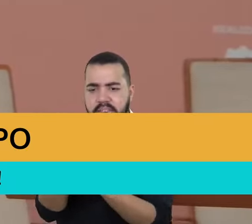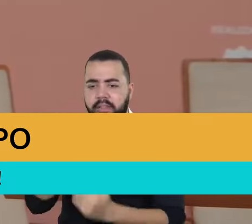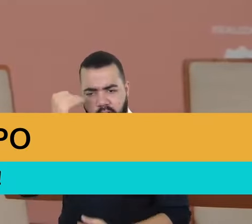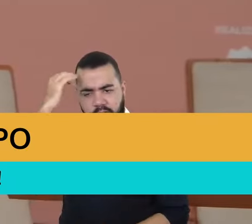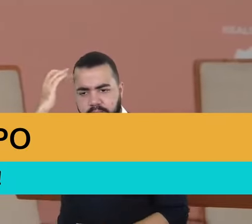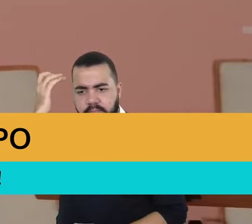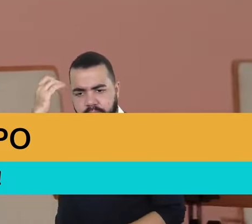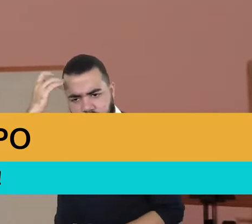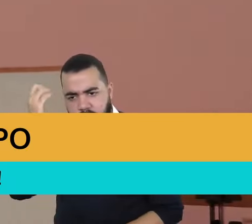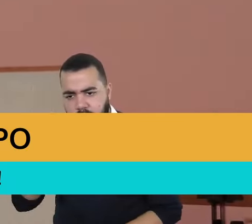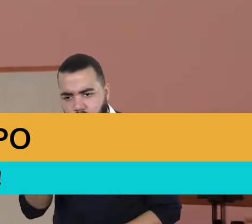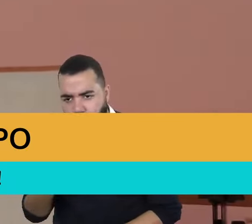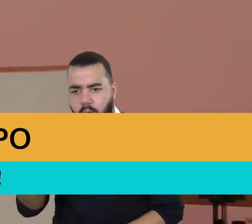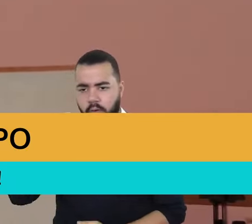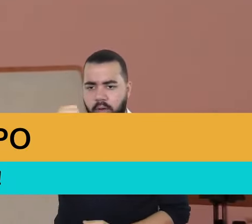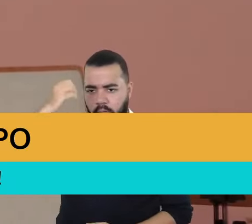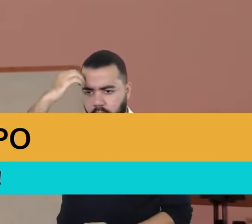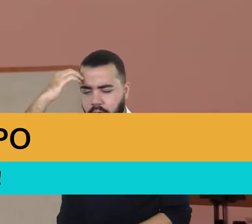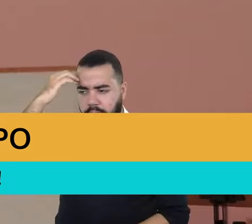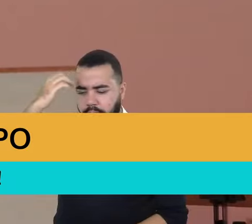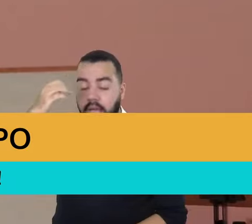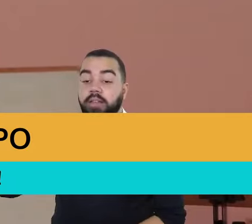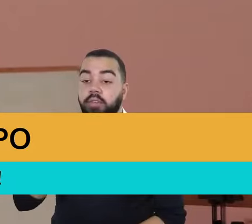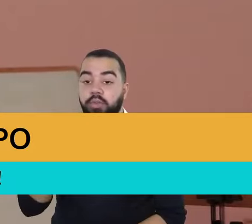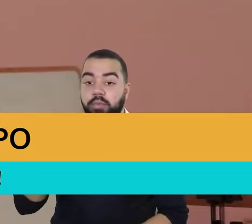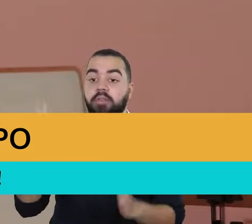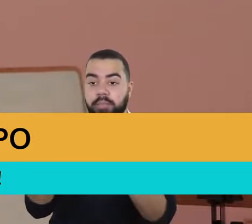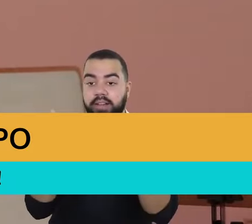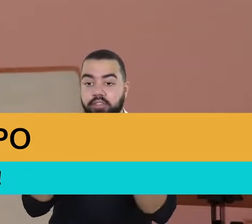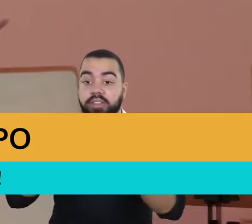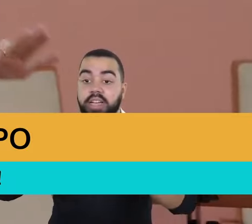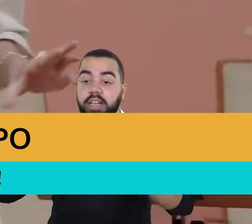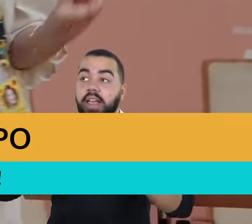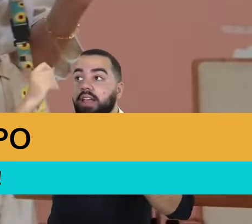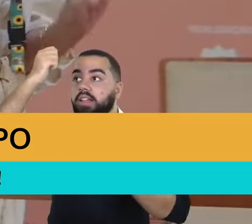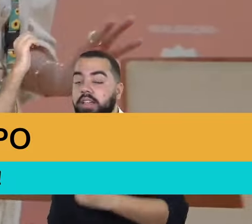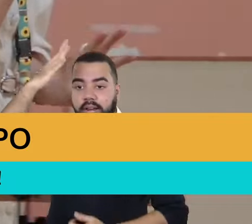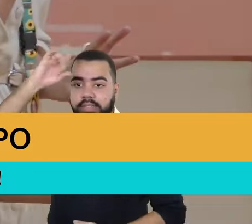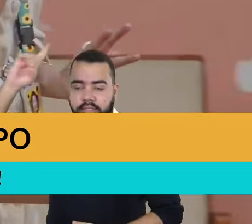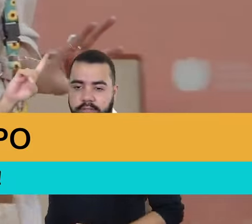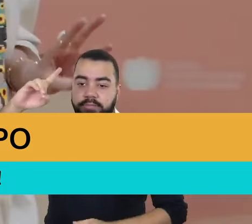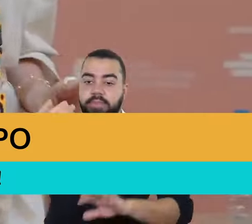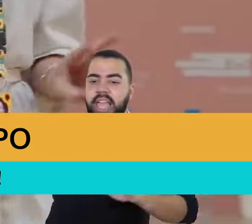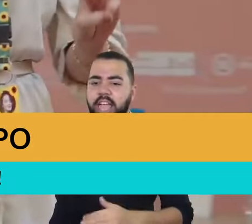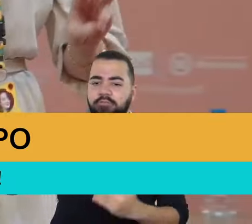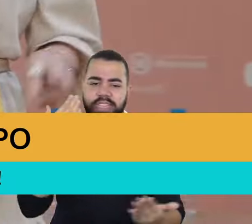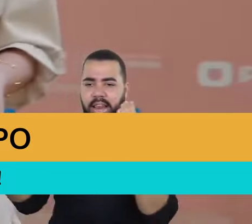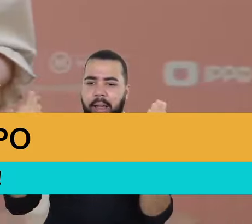eu me desenvolvi. E graças a isso, eu me tornei quem eu sou hoje. Eu não tive acesso à terapia. Primeiro porque minha mãe não tinha